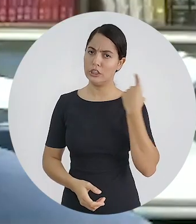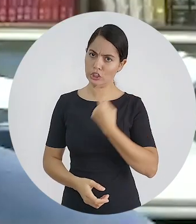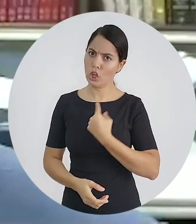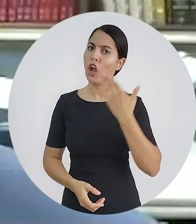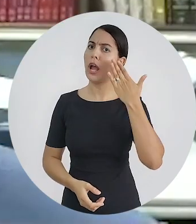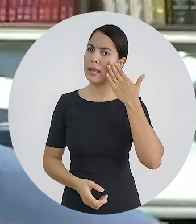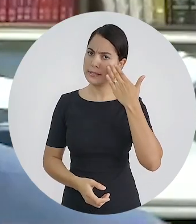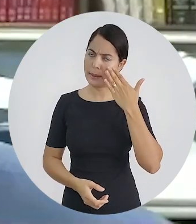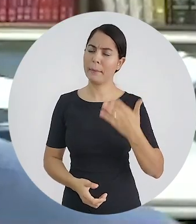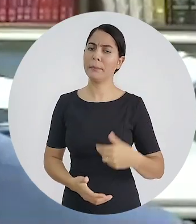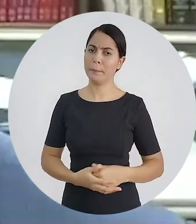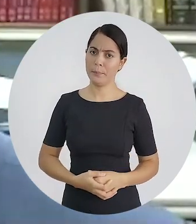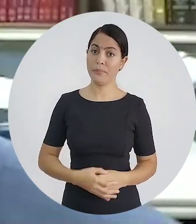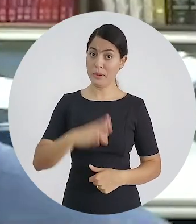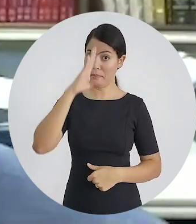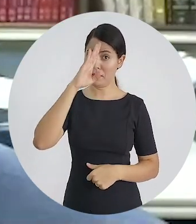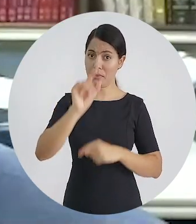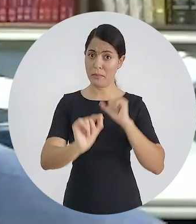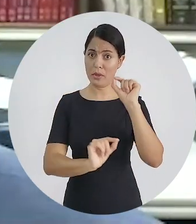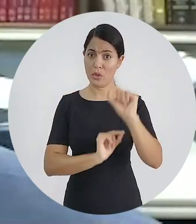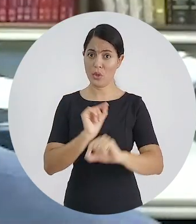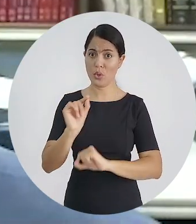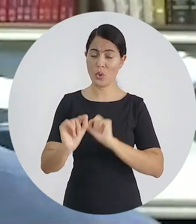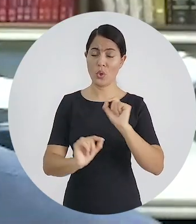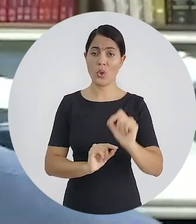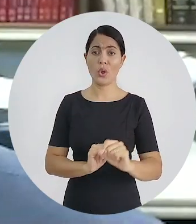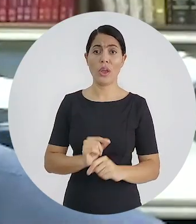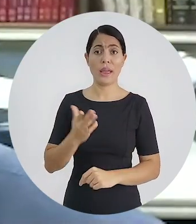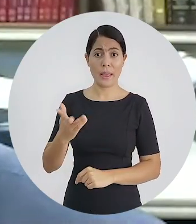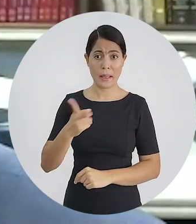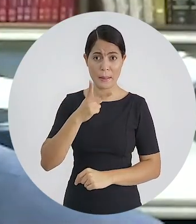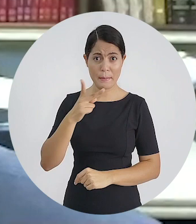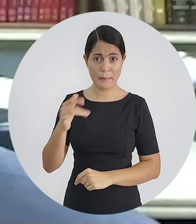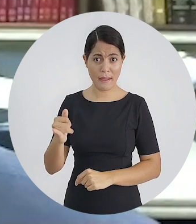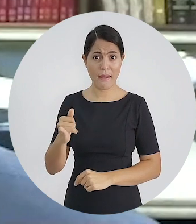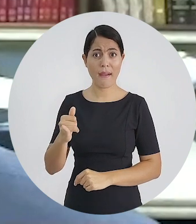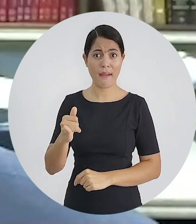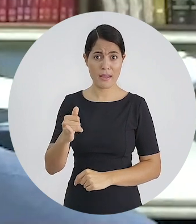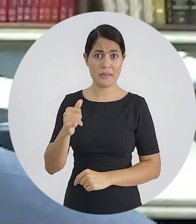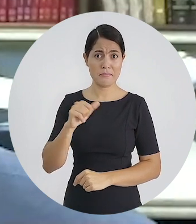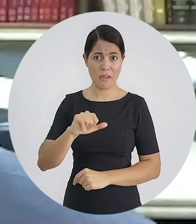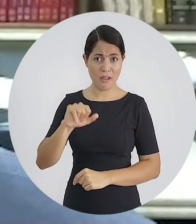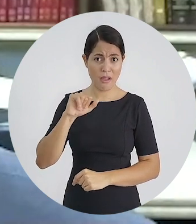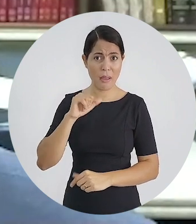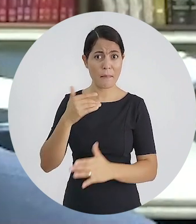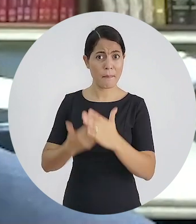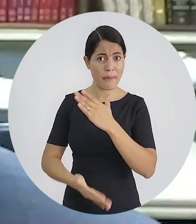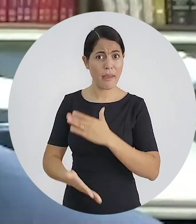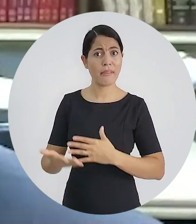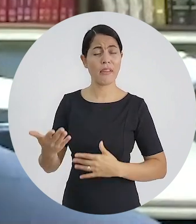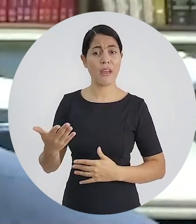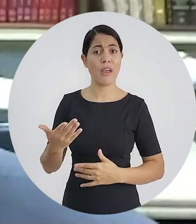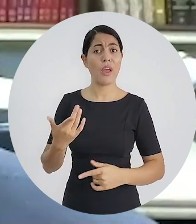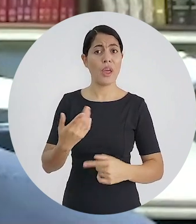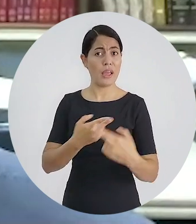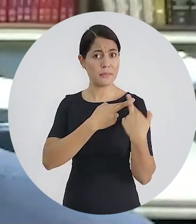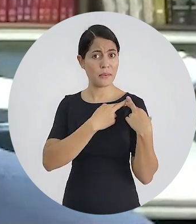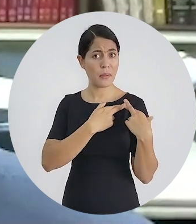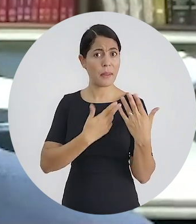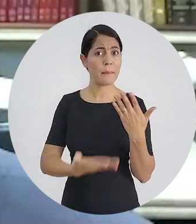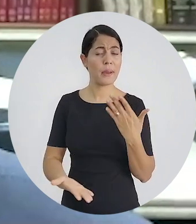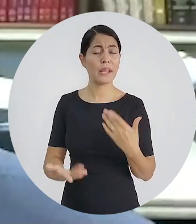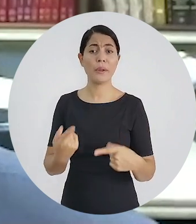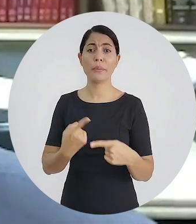dúvida. Inclusive, a primeira medida é destituir o pátrio-poder desses pais. O antigo pátrio-poder, que é a